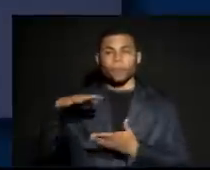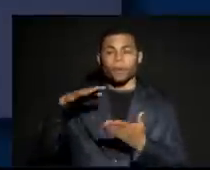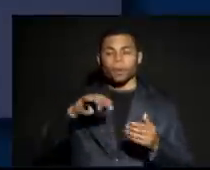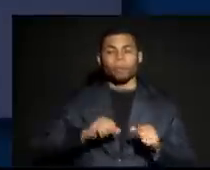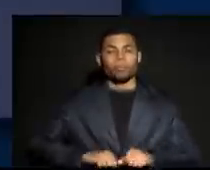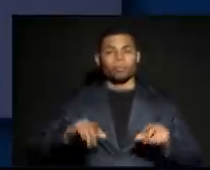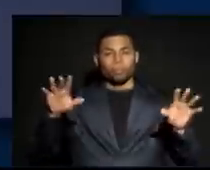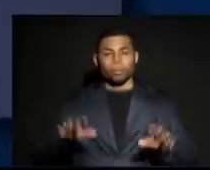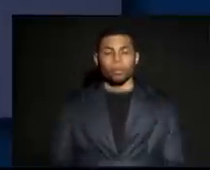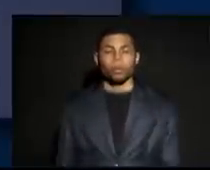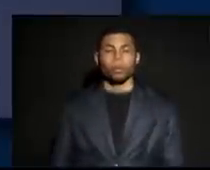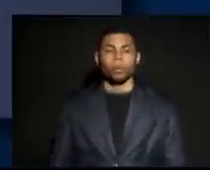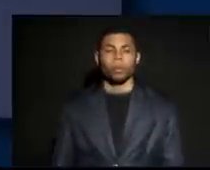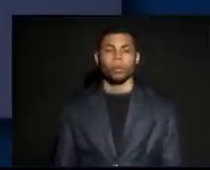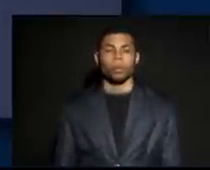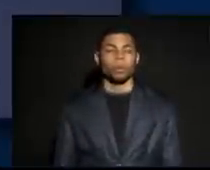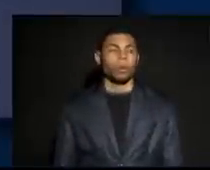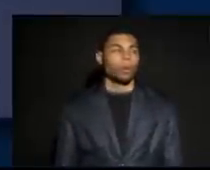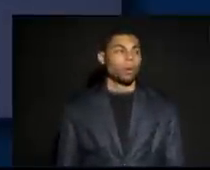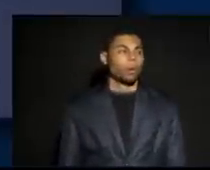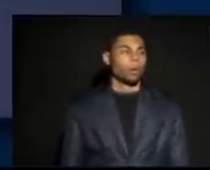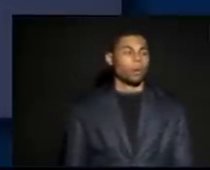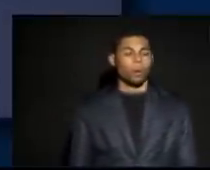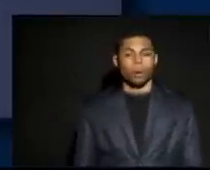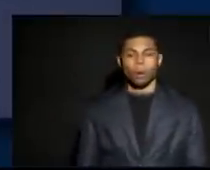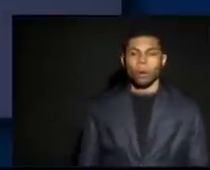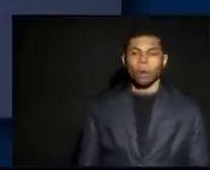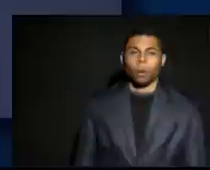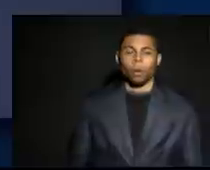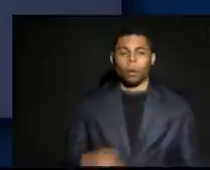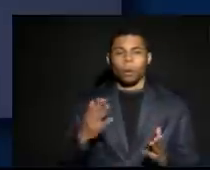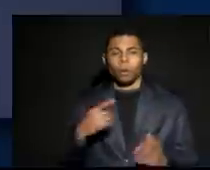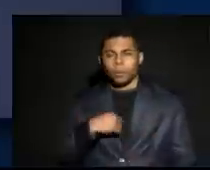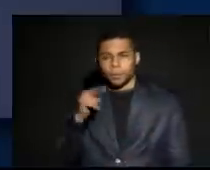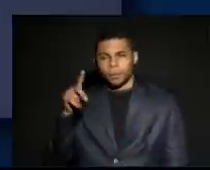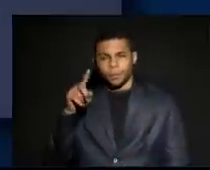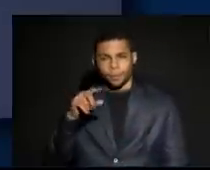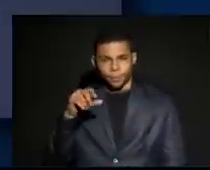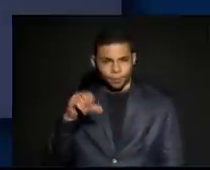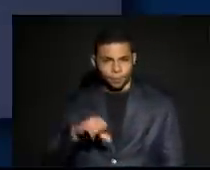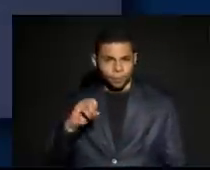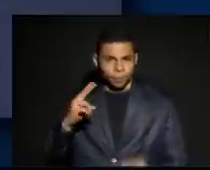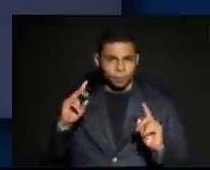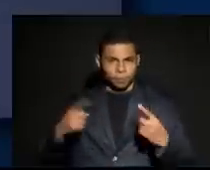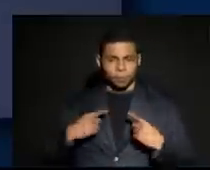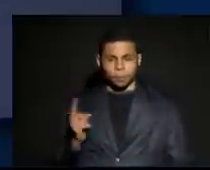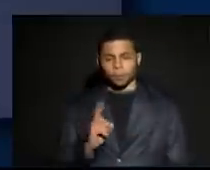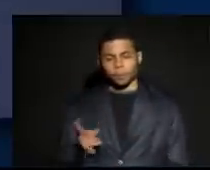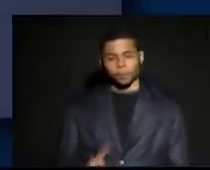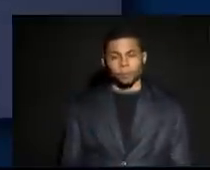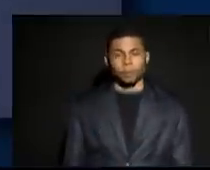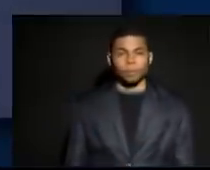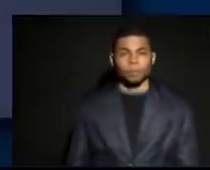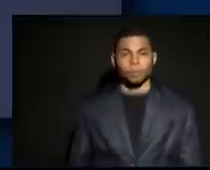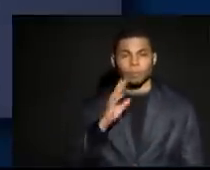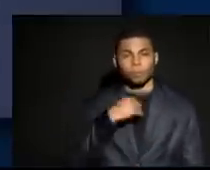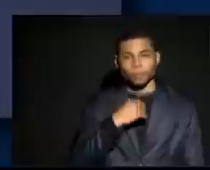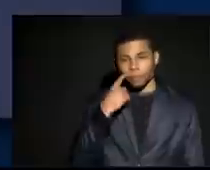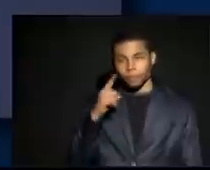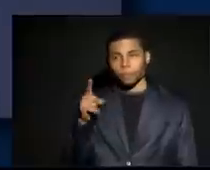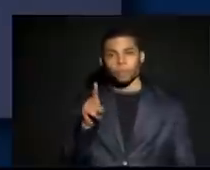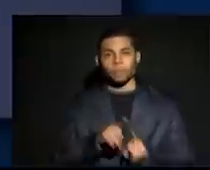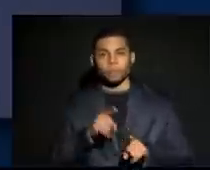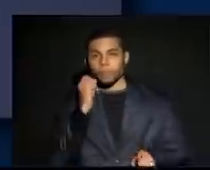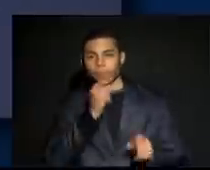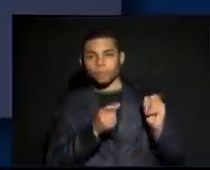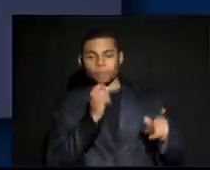distribuição de relacionamento comercial então eu não vejo isso nos afetando agora eu vejo isso como o